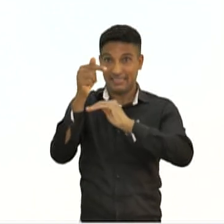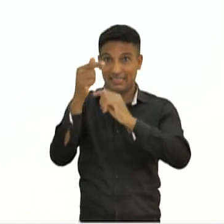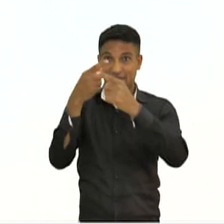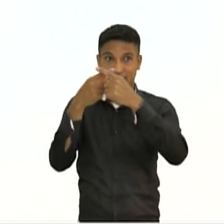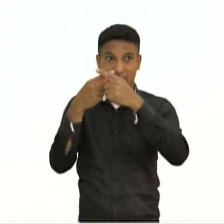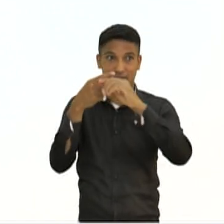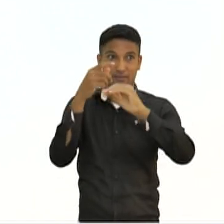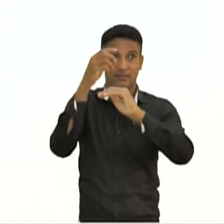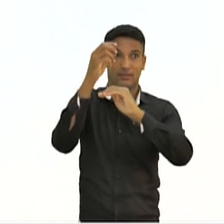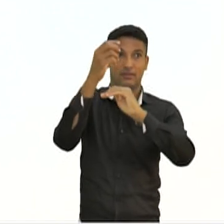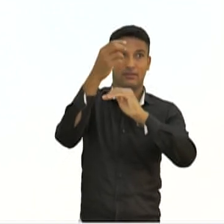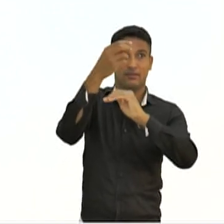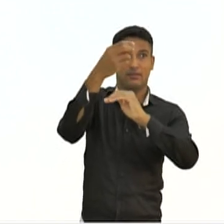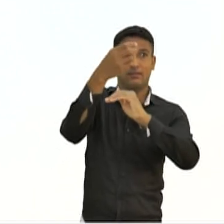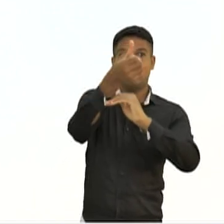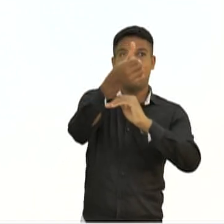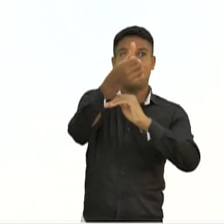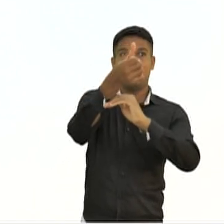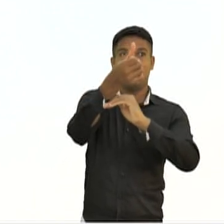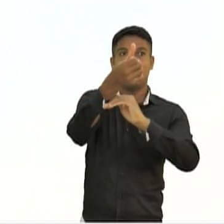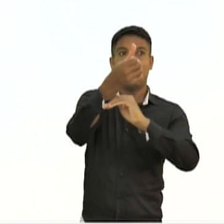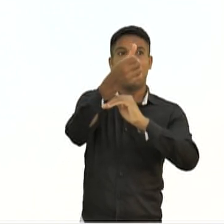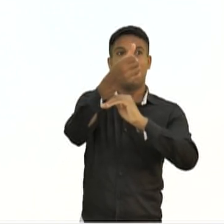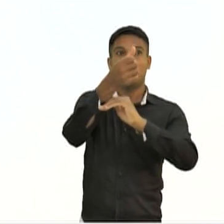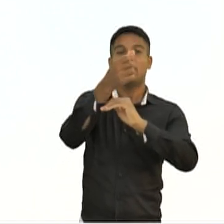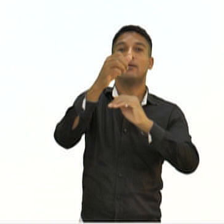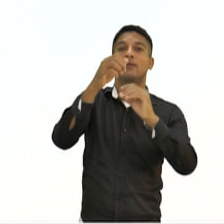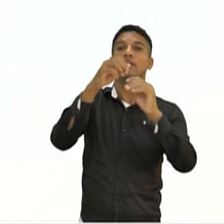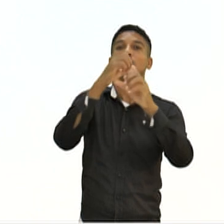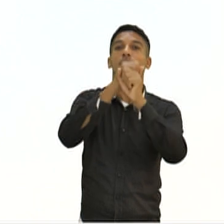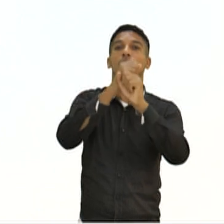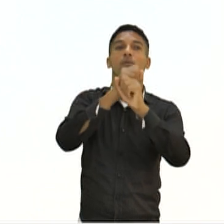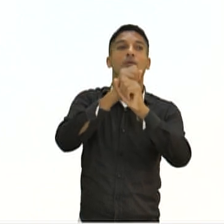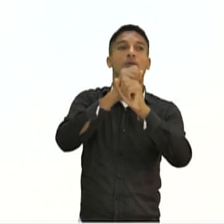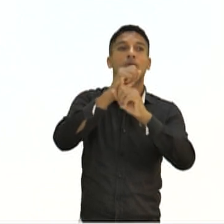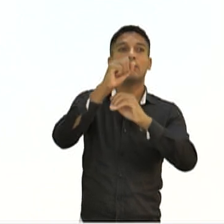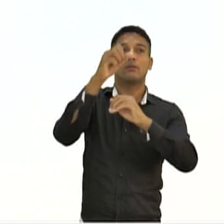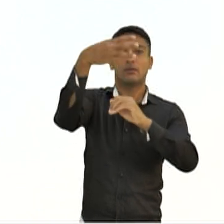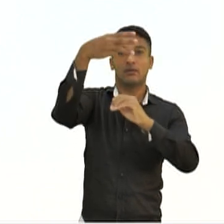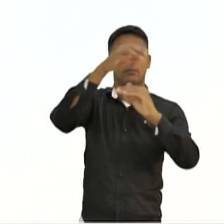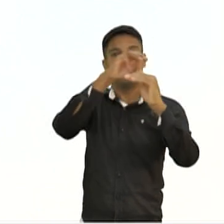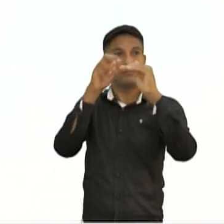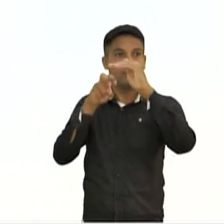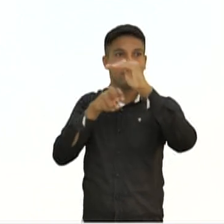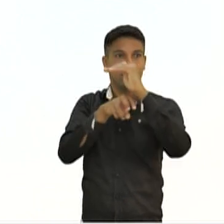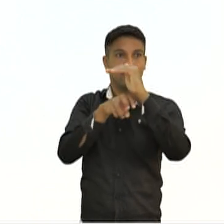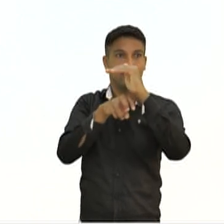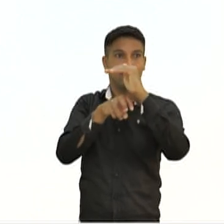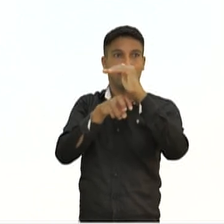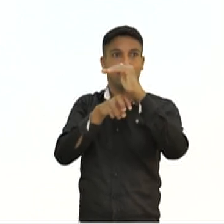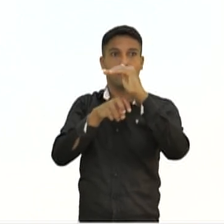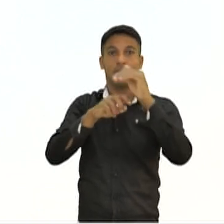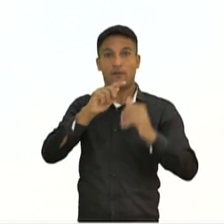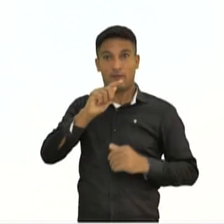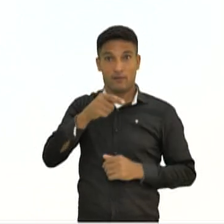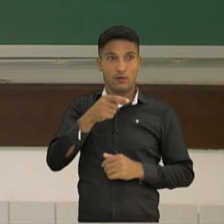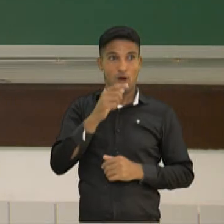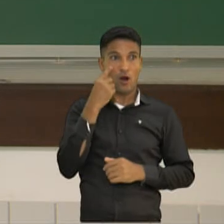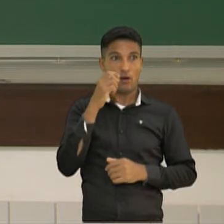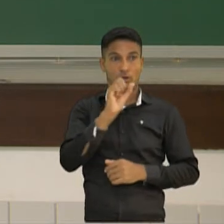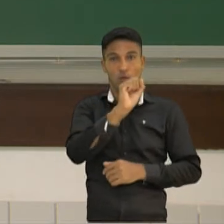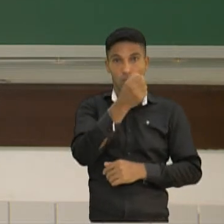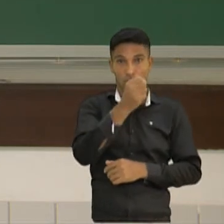vezes 2, 14, com mais 4, 18, sobe o 1. 7 vezes 1, 7, com mais 1, 8. Então, o dono